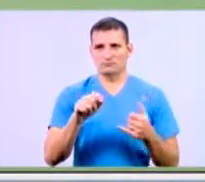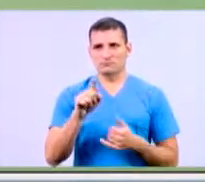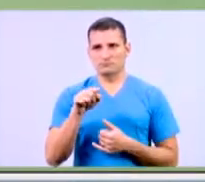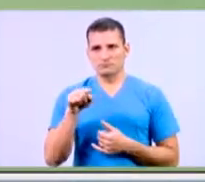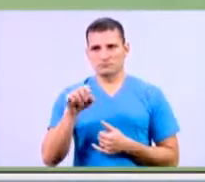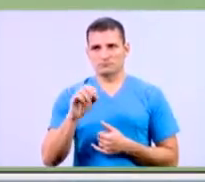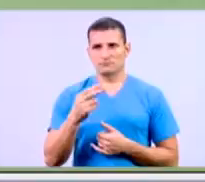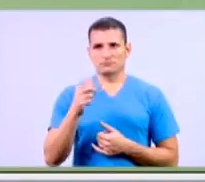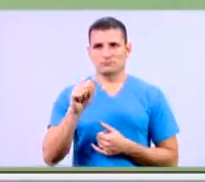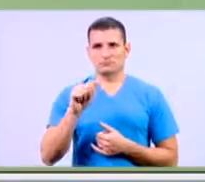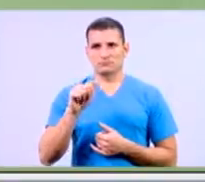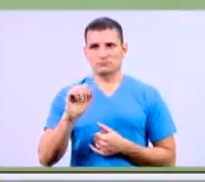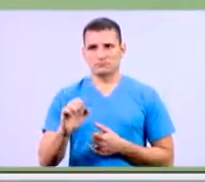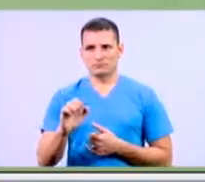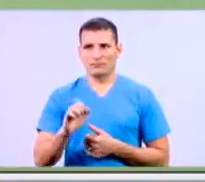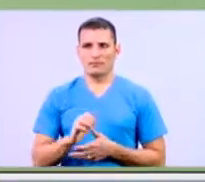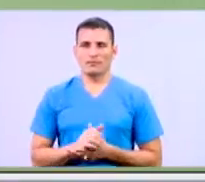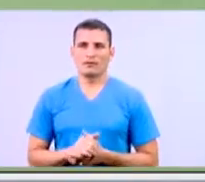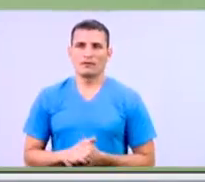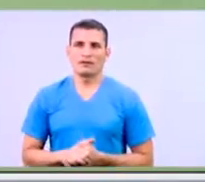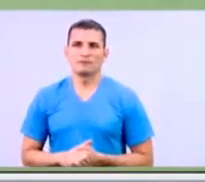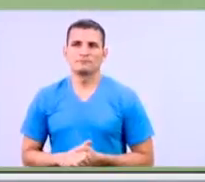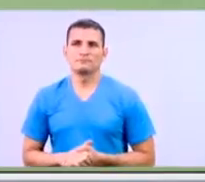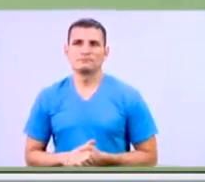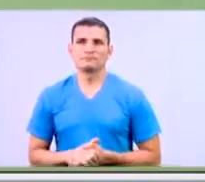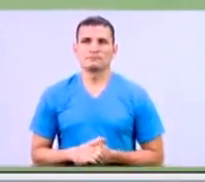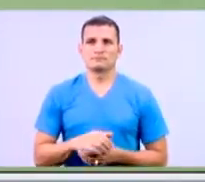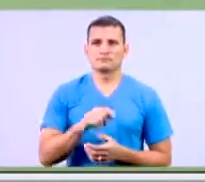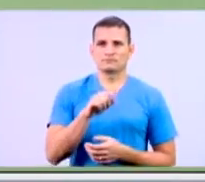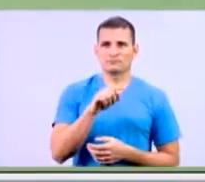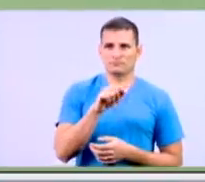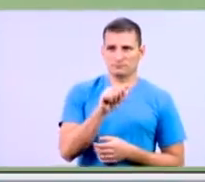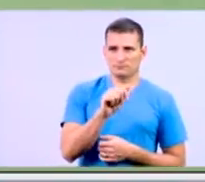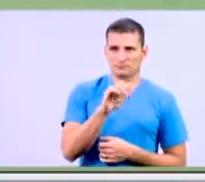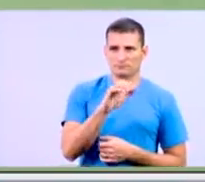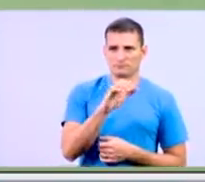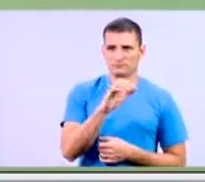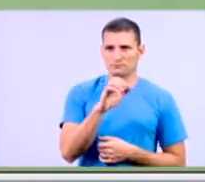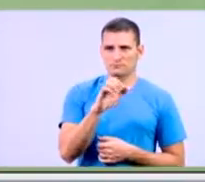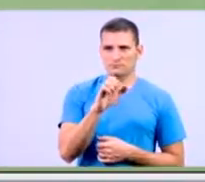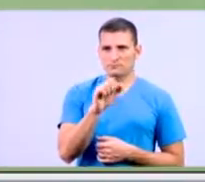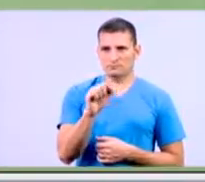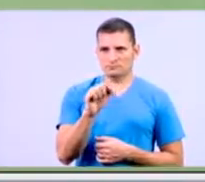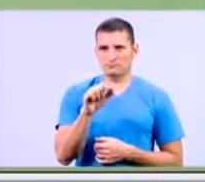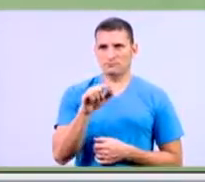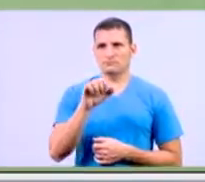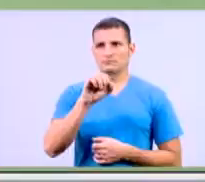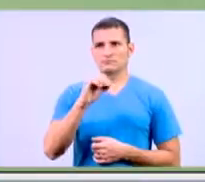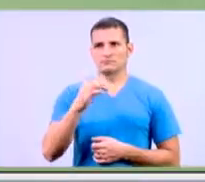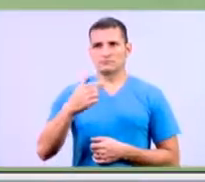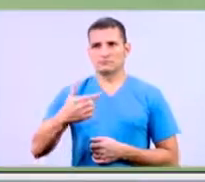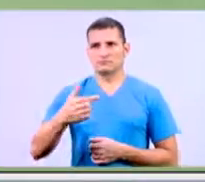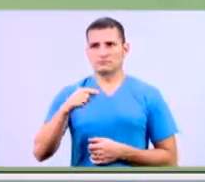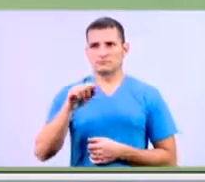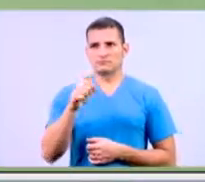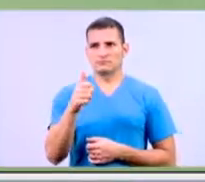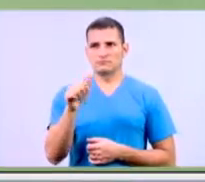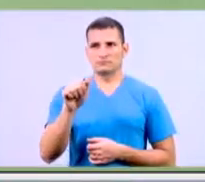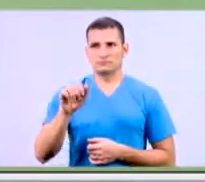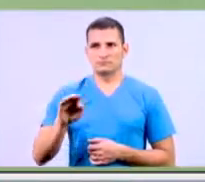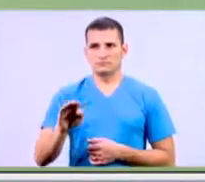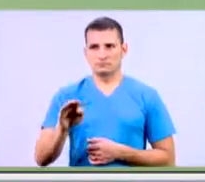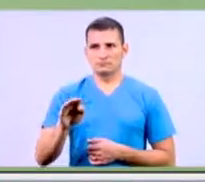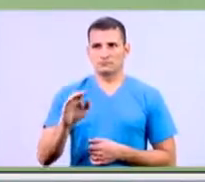AE. Já falando no Access Point, ele deverá ser 802.11 AC.